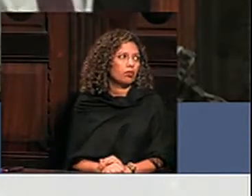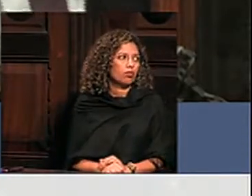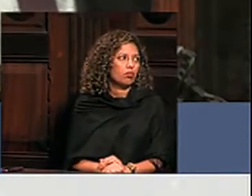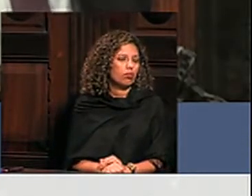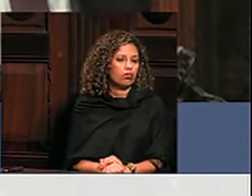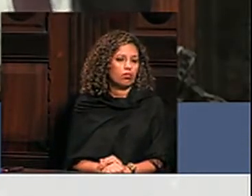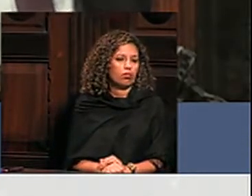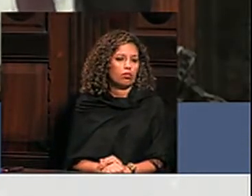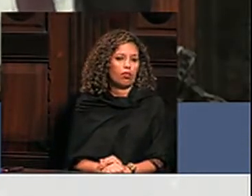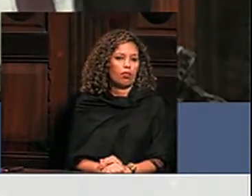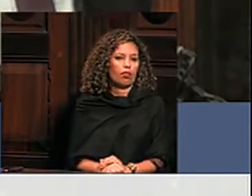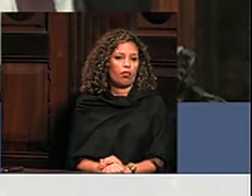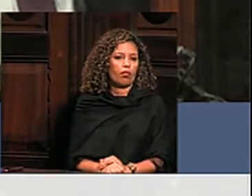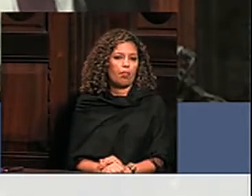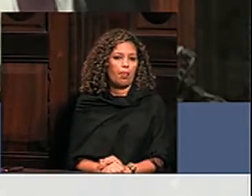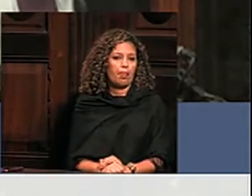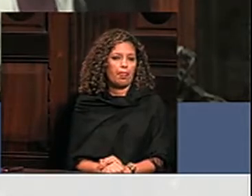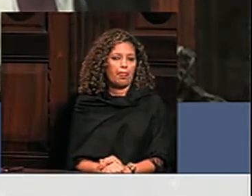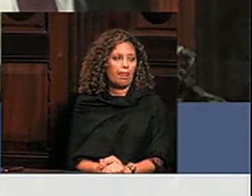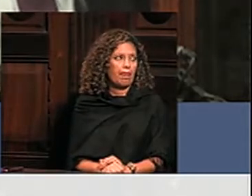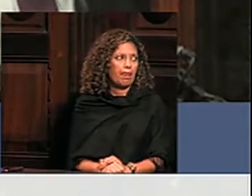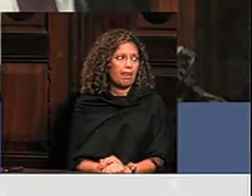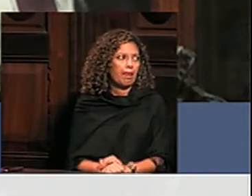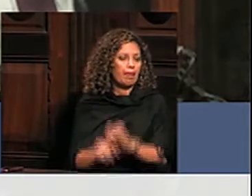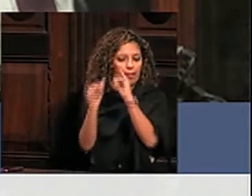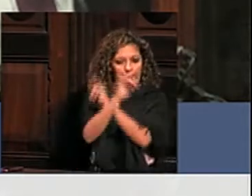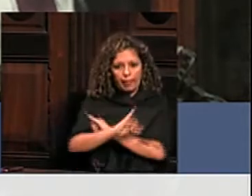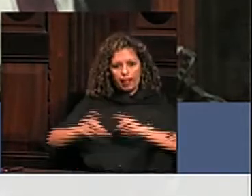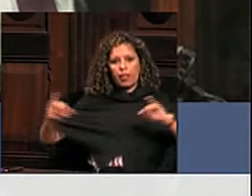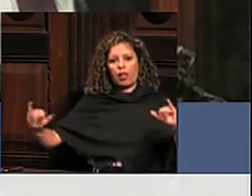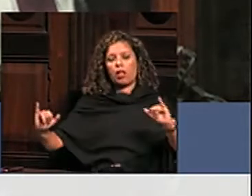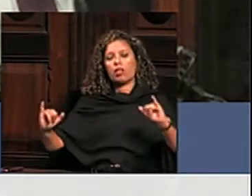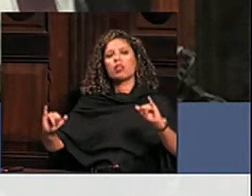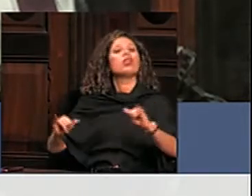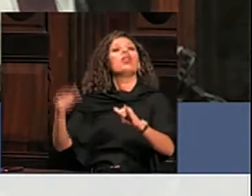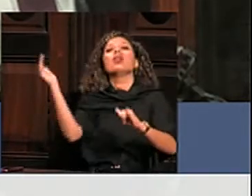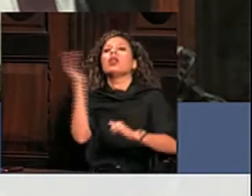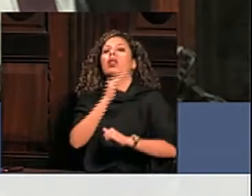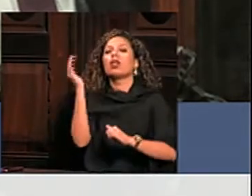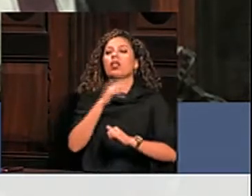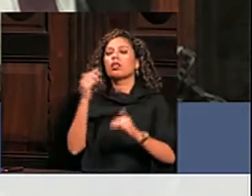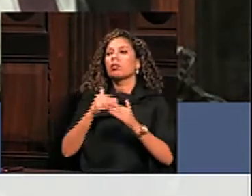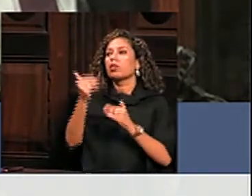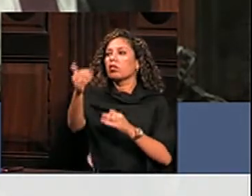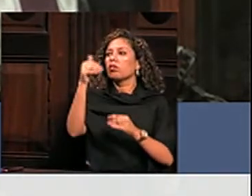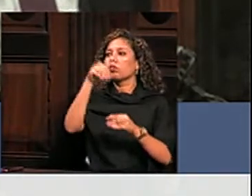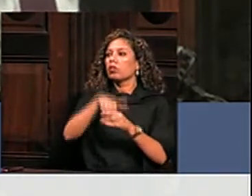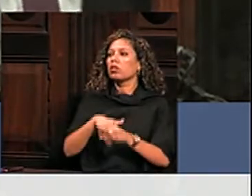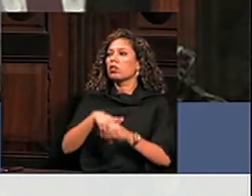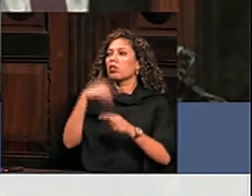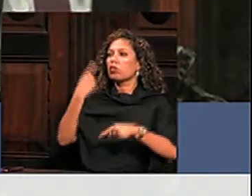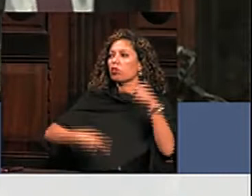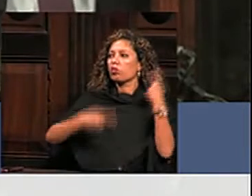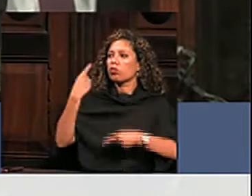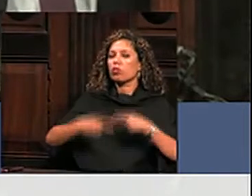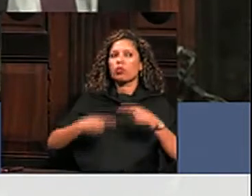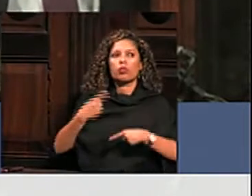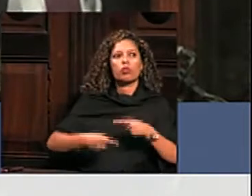É o regimento, o combustível. Então... Anuncio, em regime de urgência, em votação e discussão única, projeto de